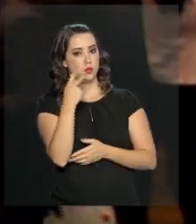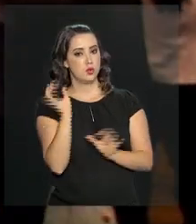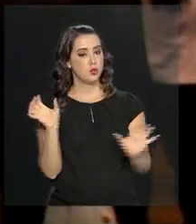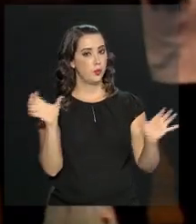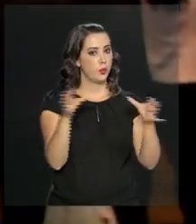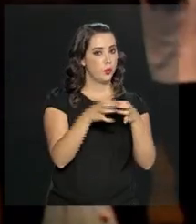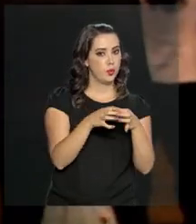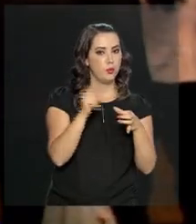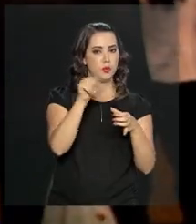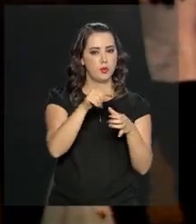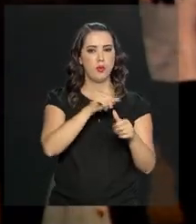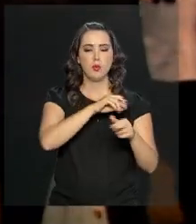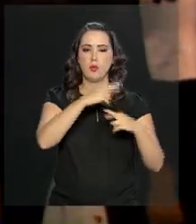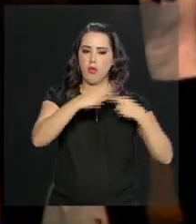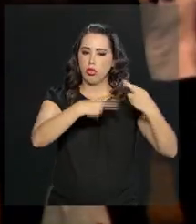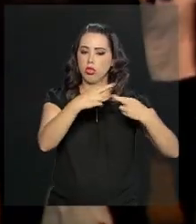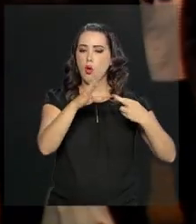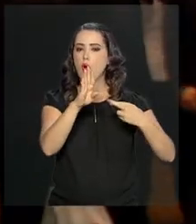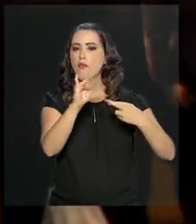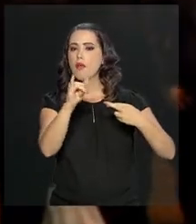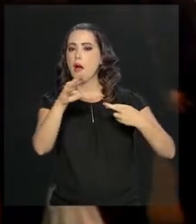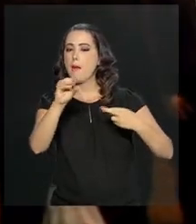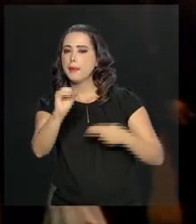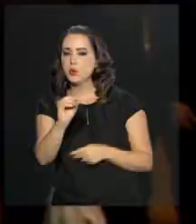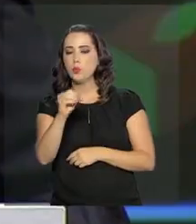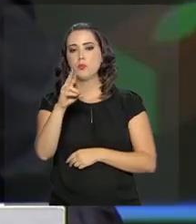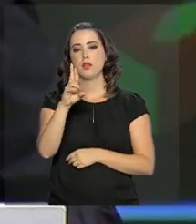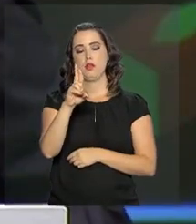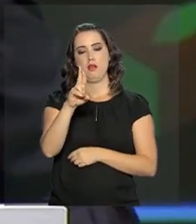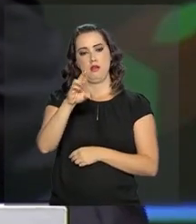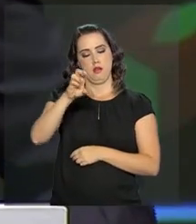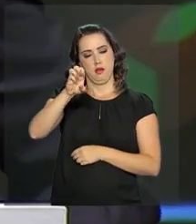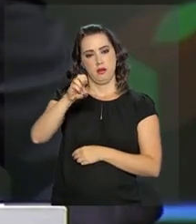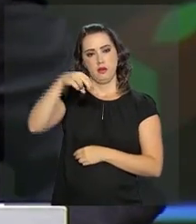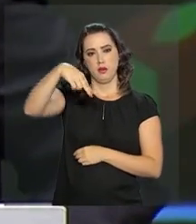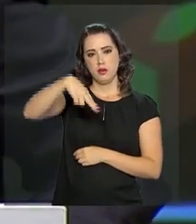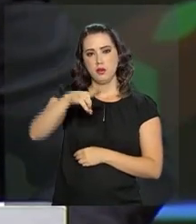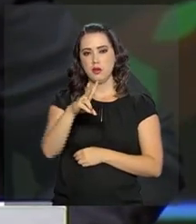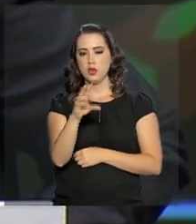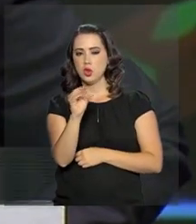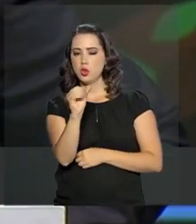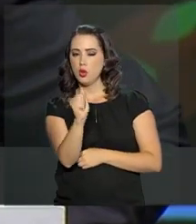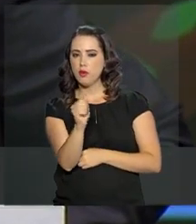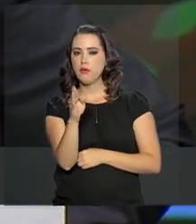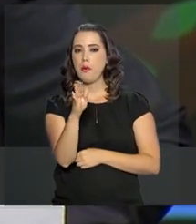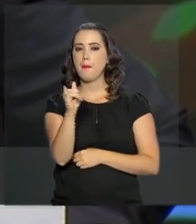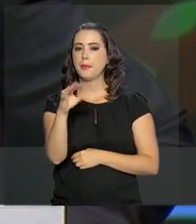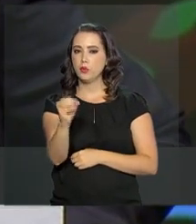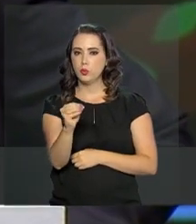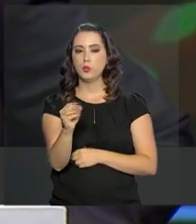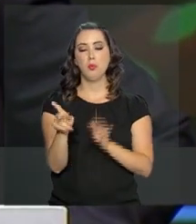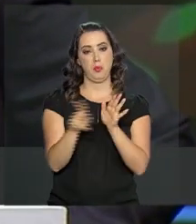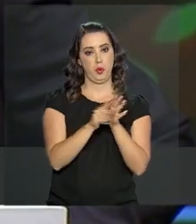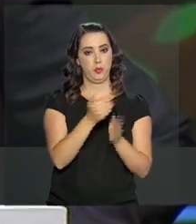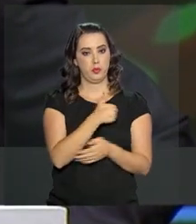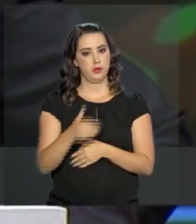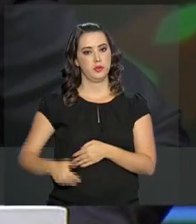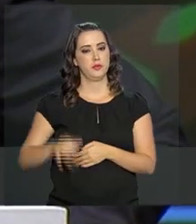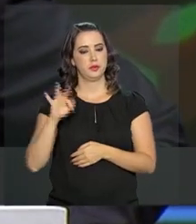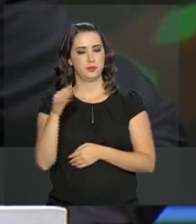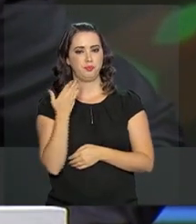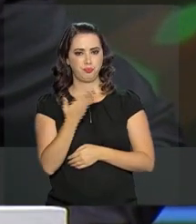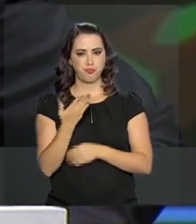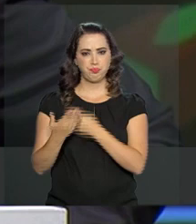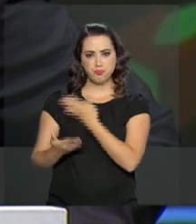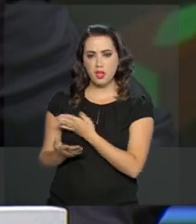segmento, como o RenovaBio, um programa do governo federal. Nós precisamos diversificar, não só por um compromisso com a